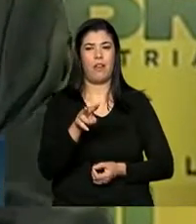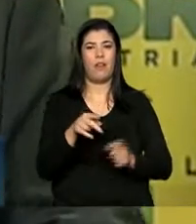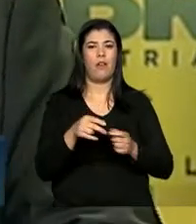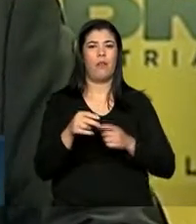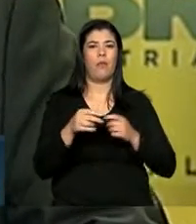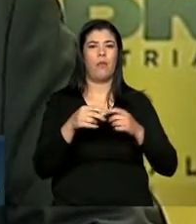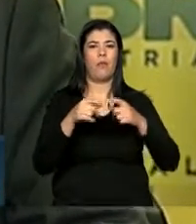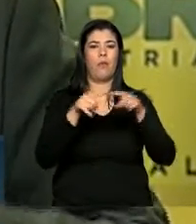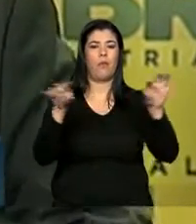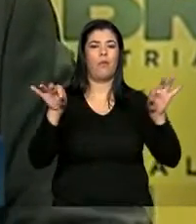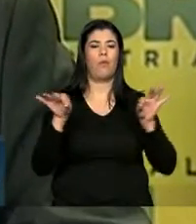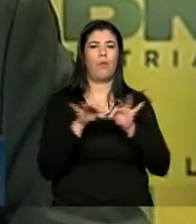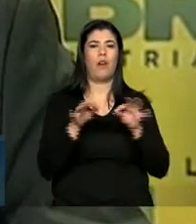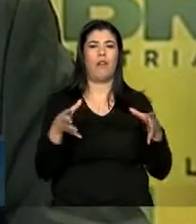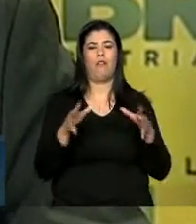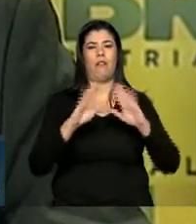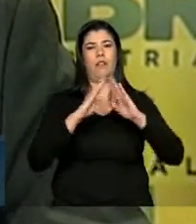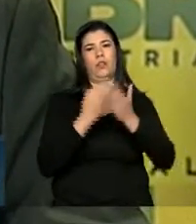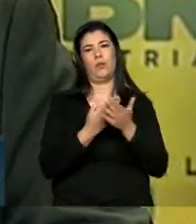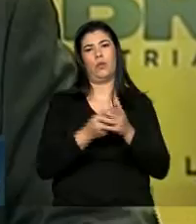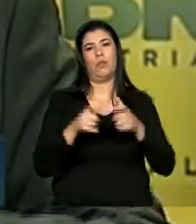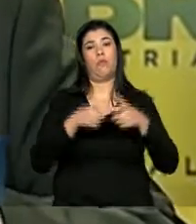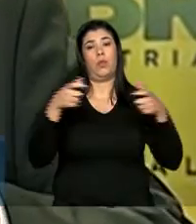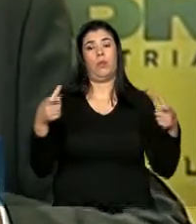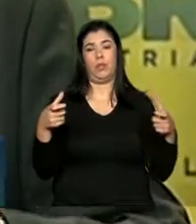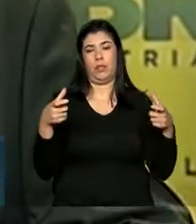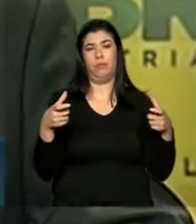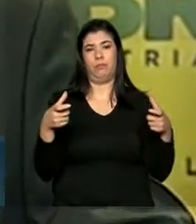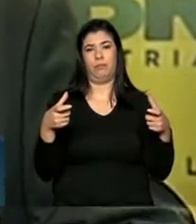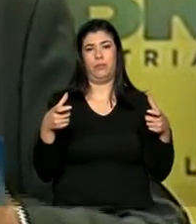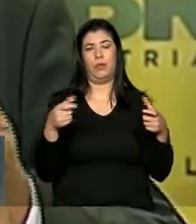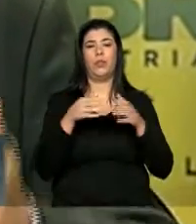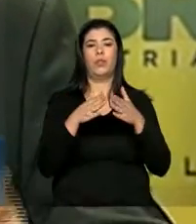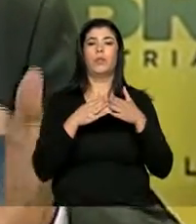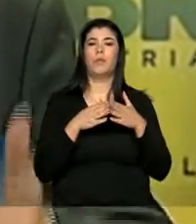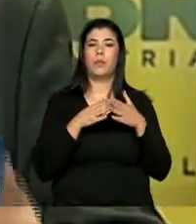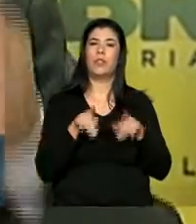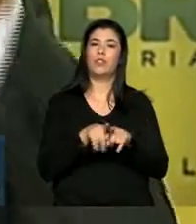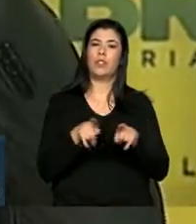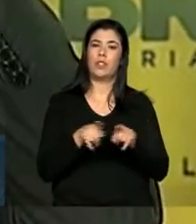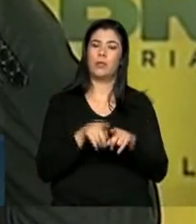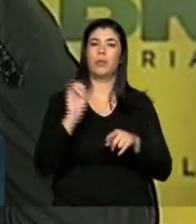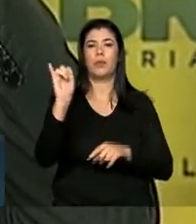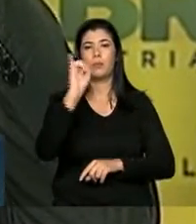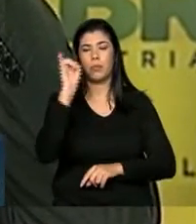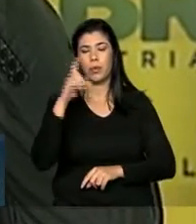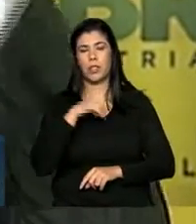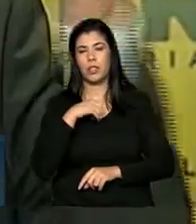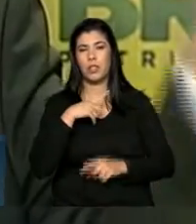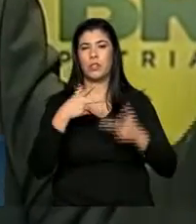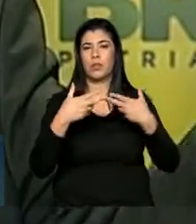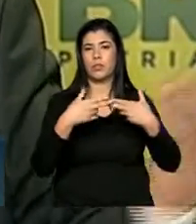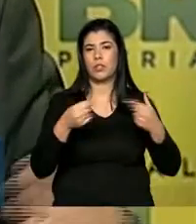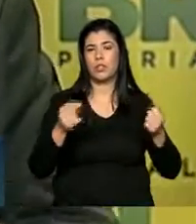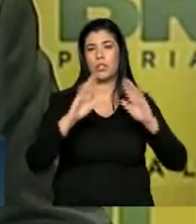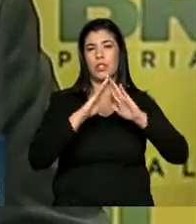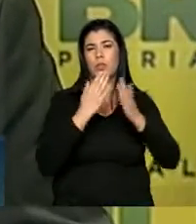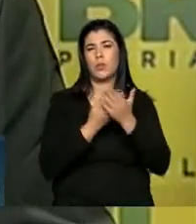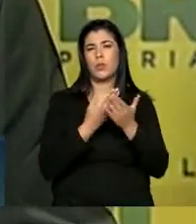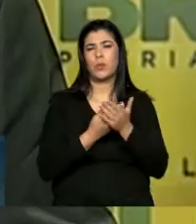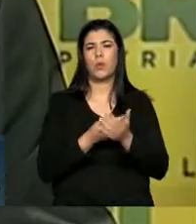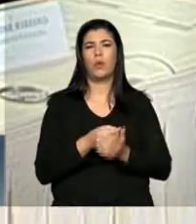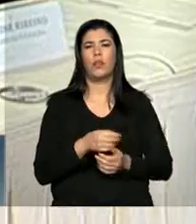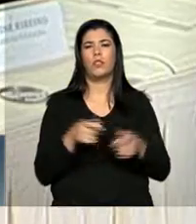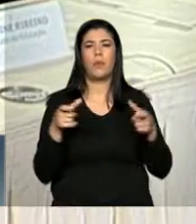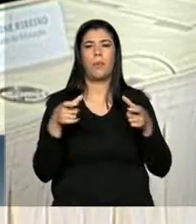lado algo que explica o resultado. Então, o que a gente está pedindo? Vamos considerar o porte. Escolas muito pequenas,